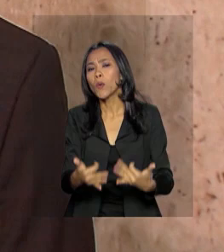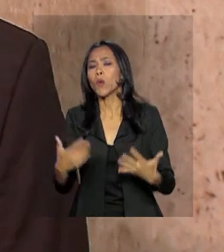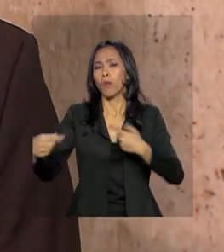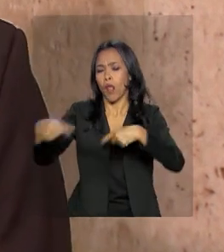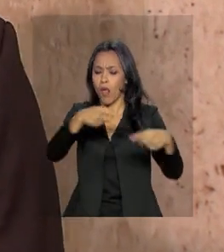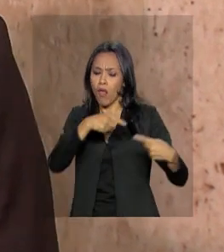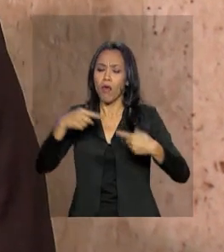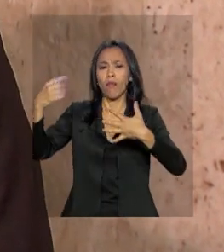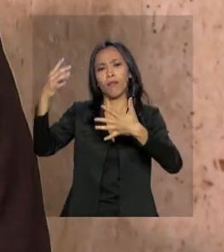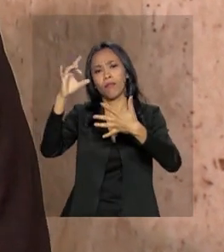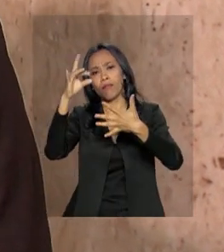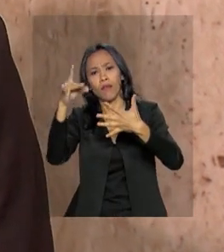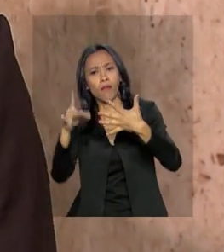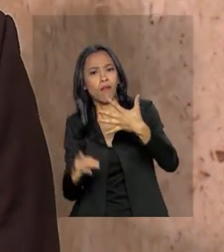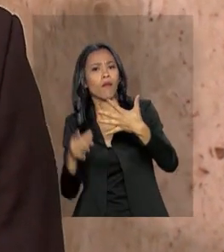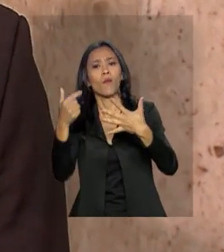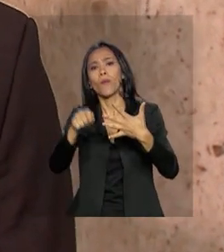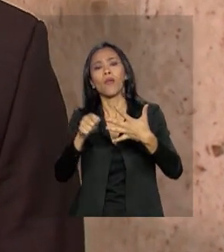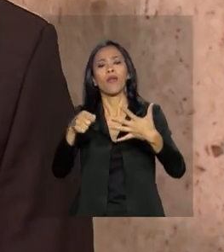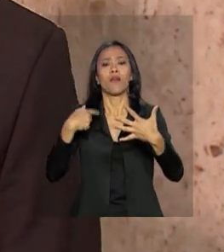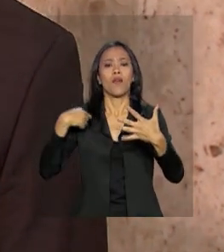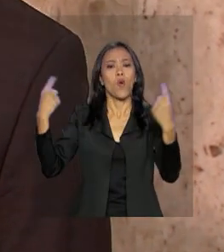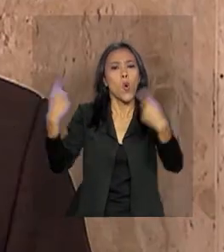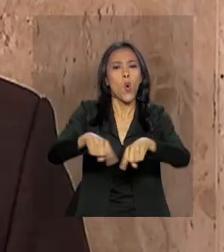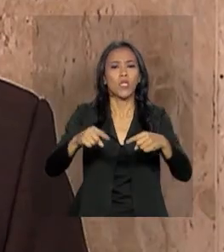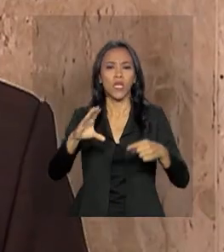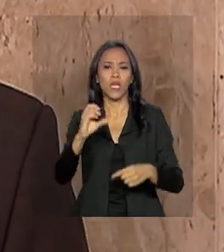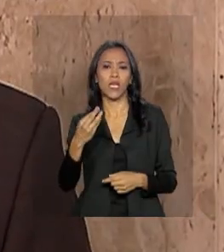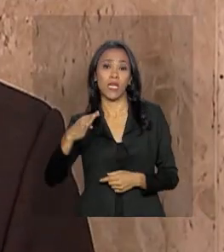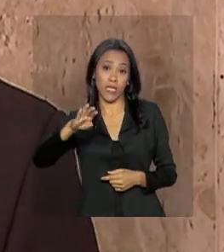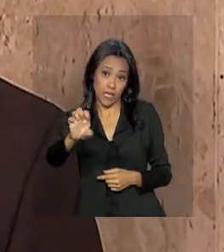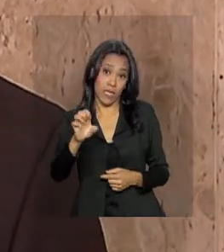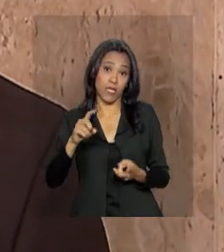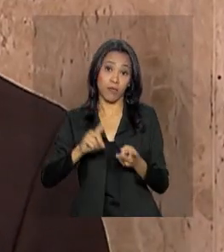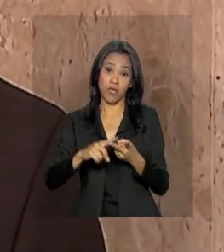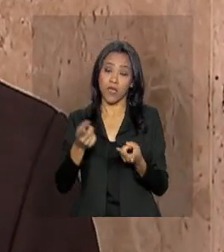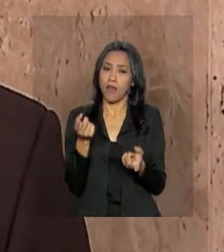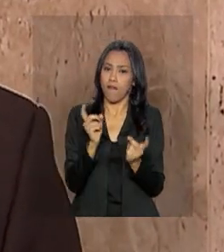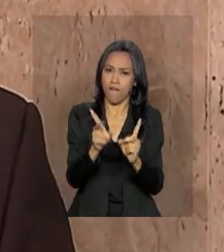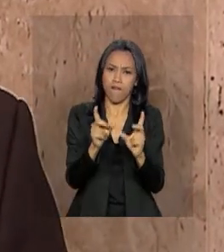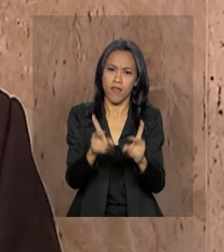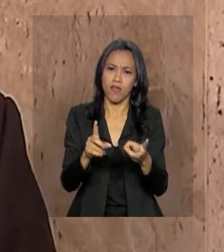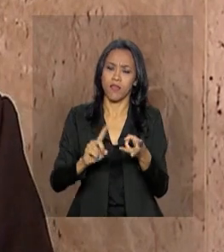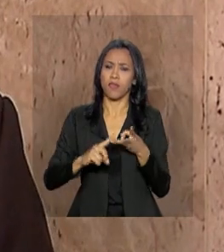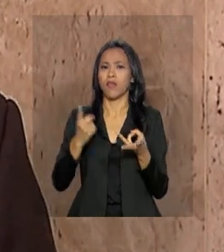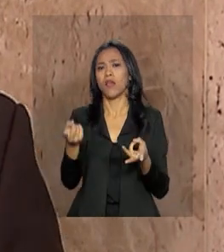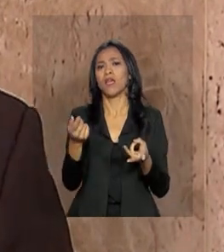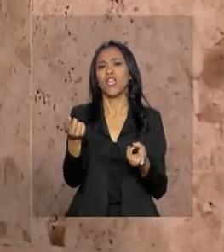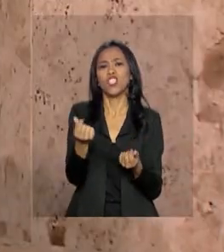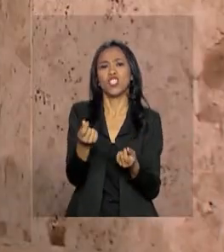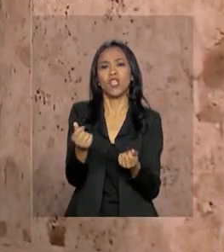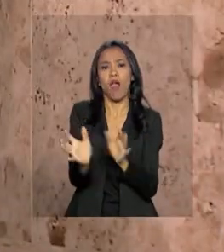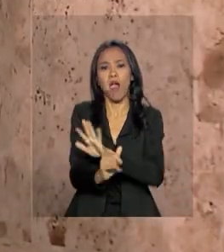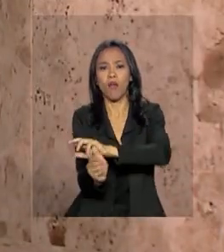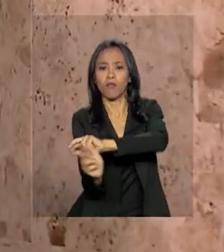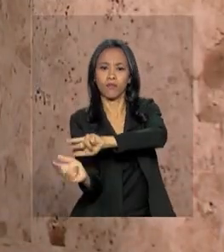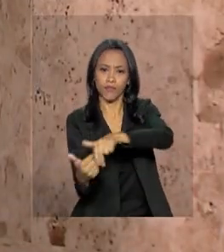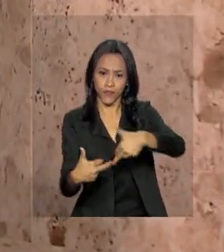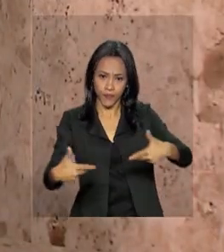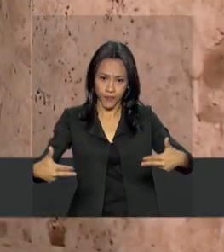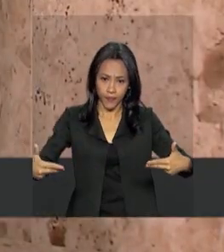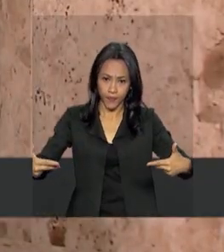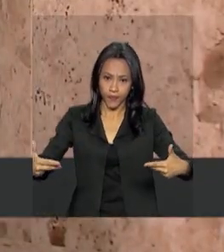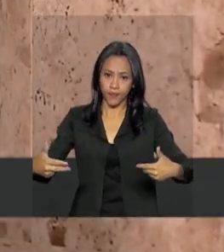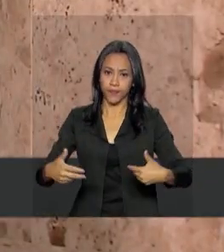ações coordenadas para combater o crime organizado, como narcotráfico e lavagem de dinheiro. Ratificado